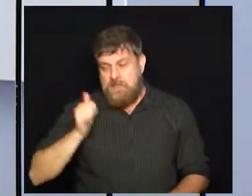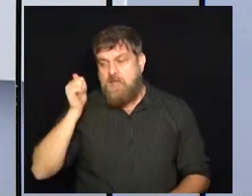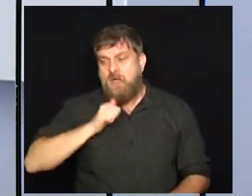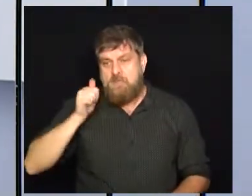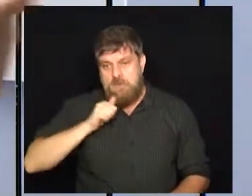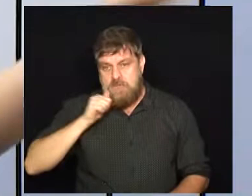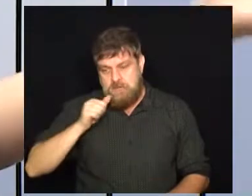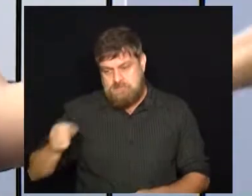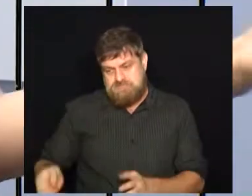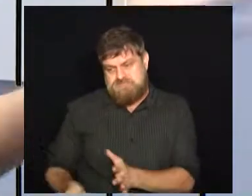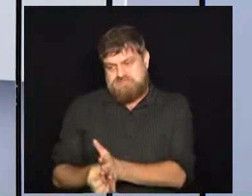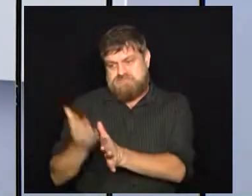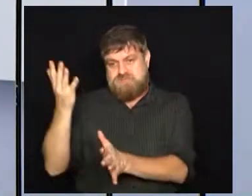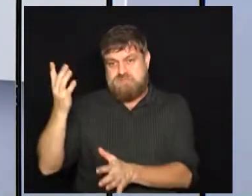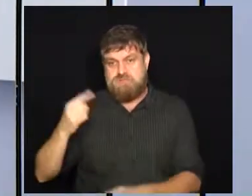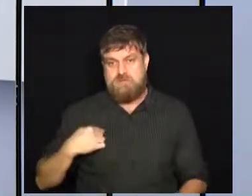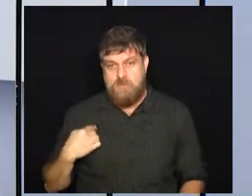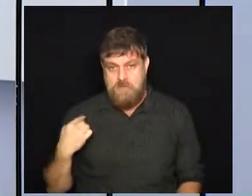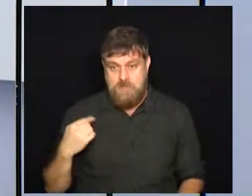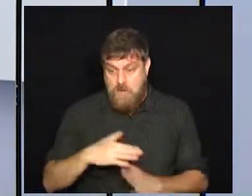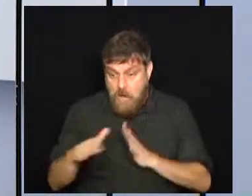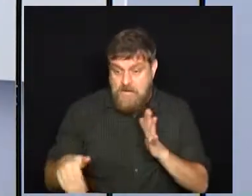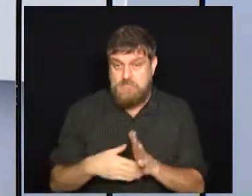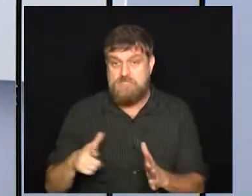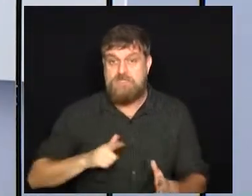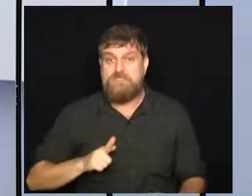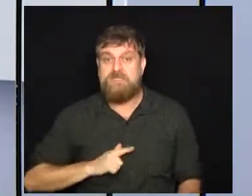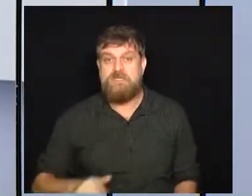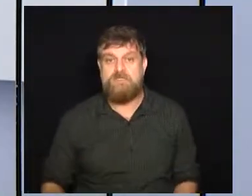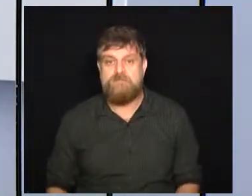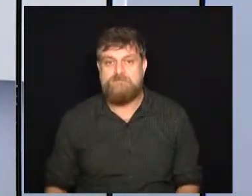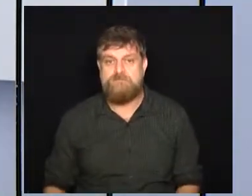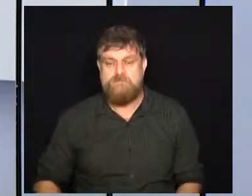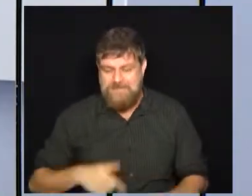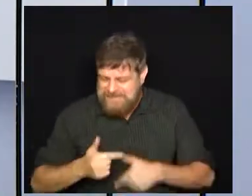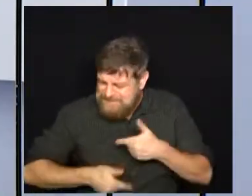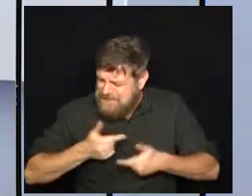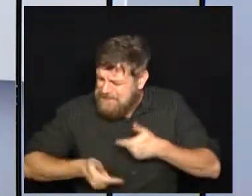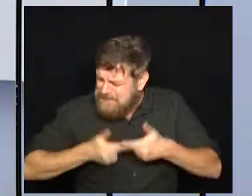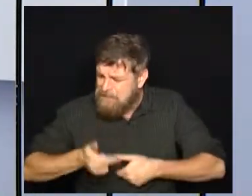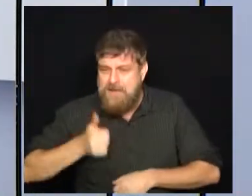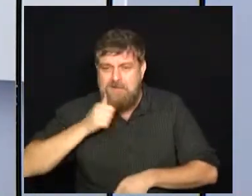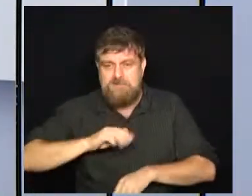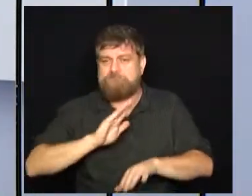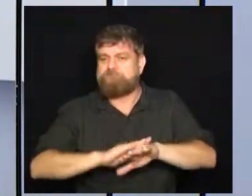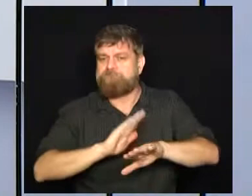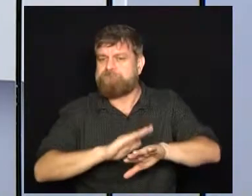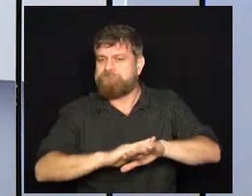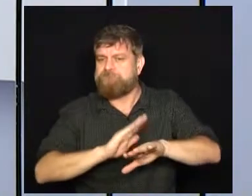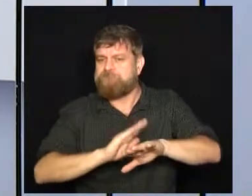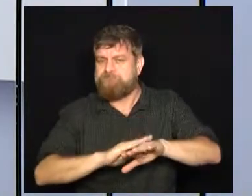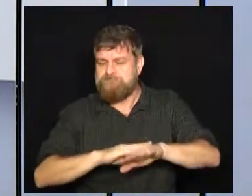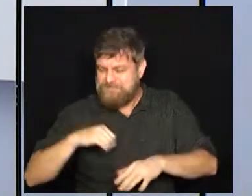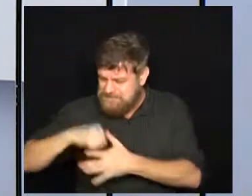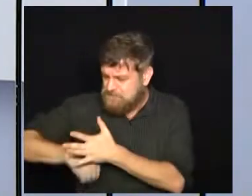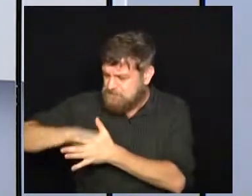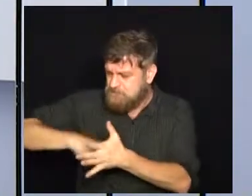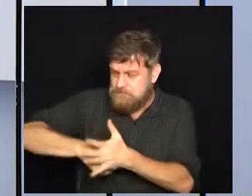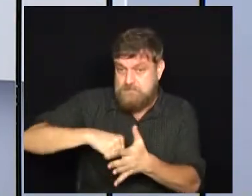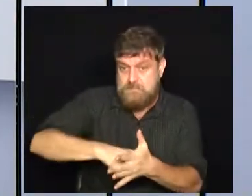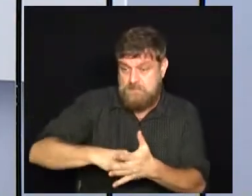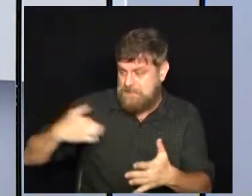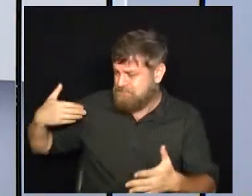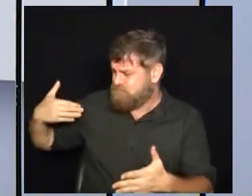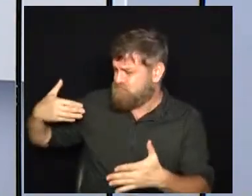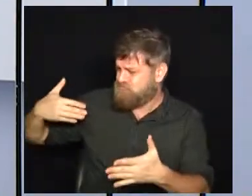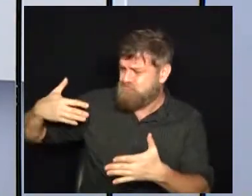que tudo que a gente tem o trabalho de mulheres que por trás, né?